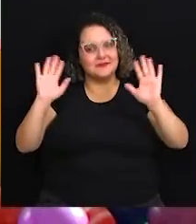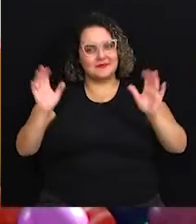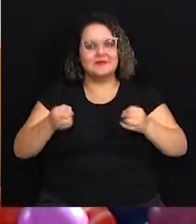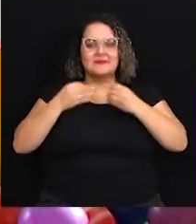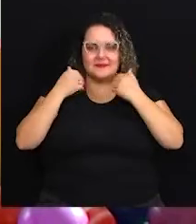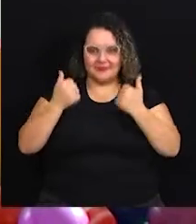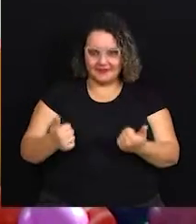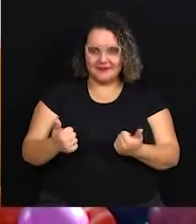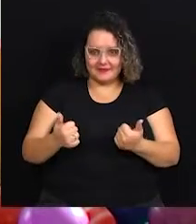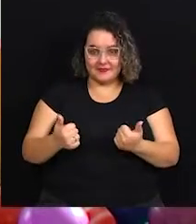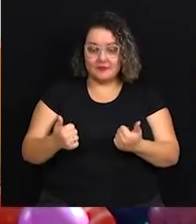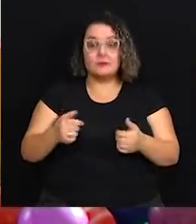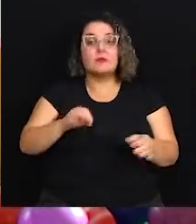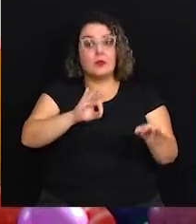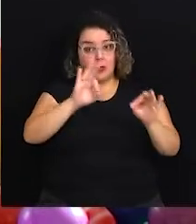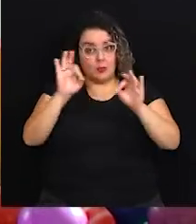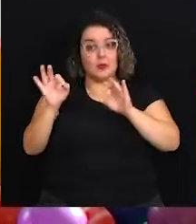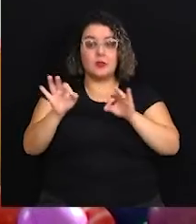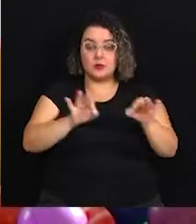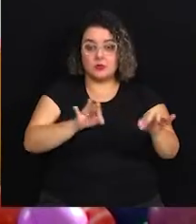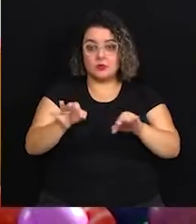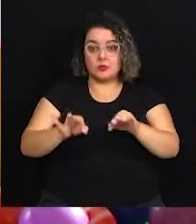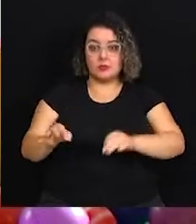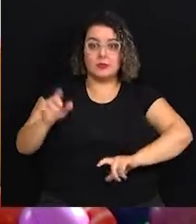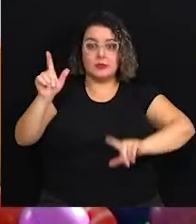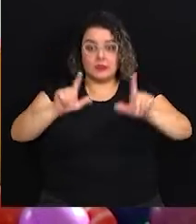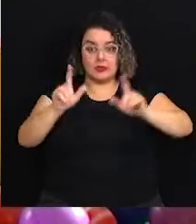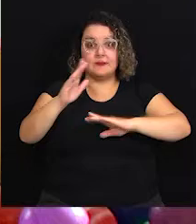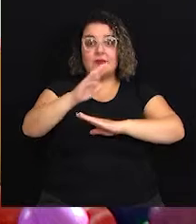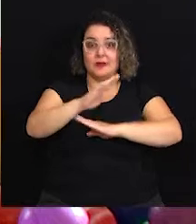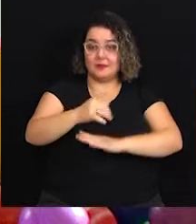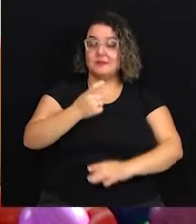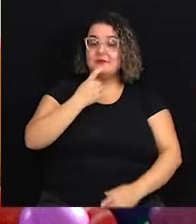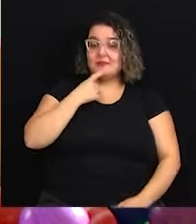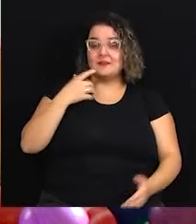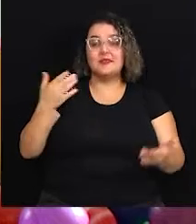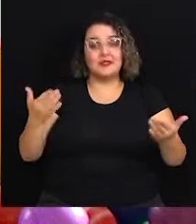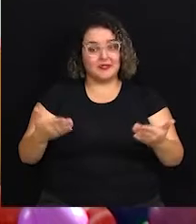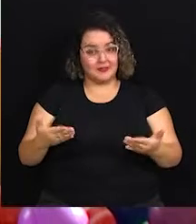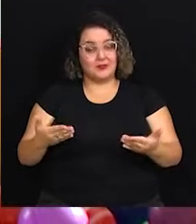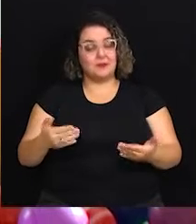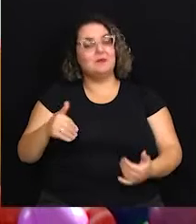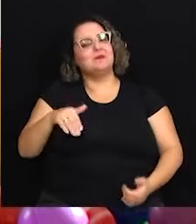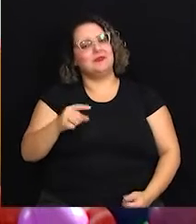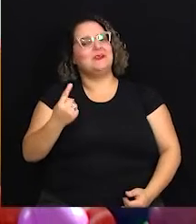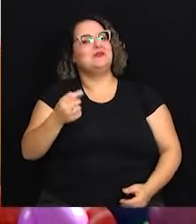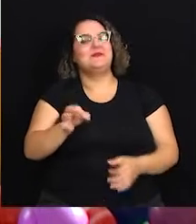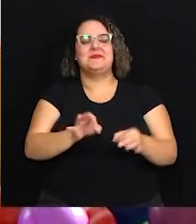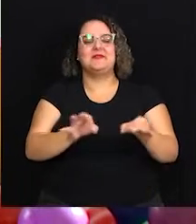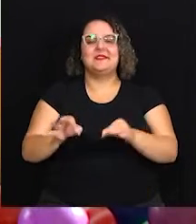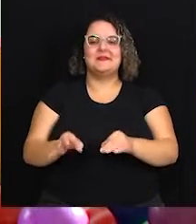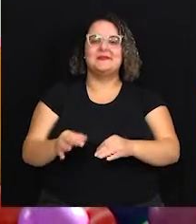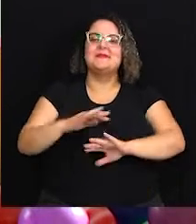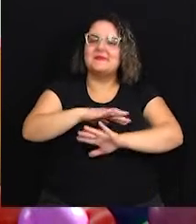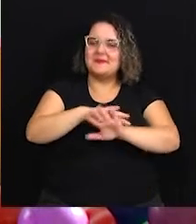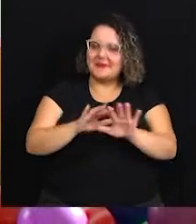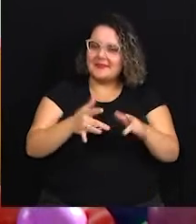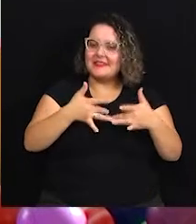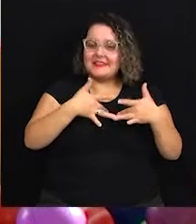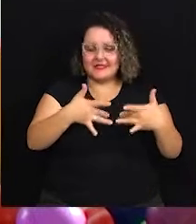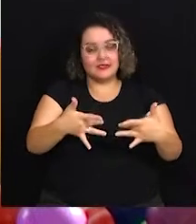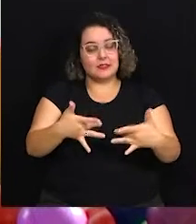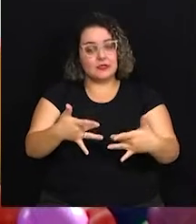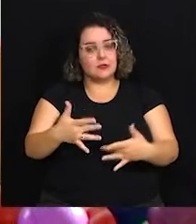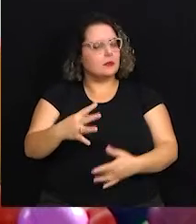Oi, gente, tudo bom? Acompanhando aí a programação da TV Câmara Campinas e agora no ar mais um programa Mãos Solidárias. Se você